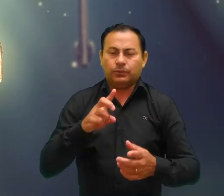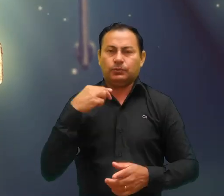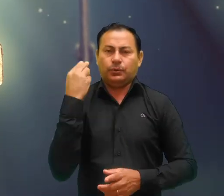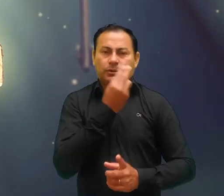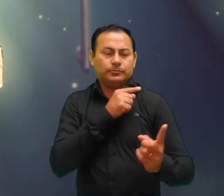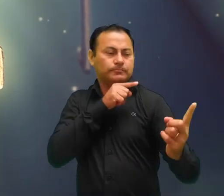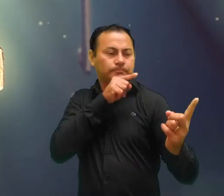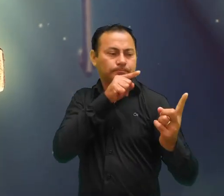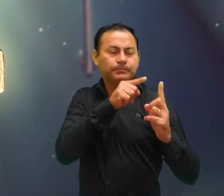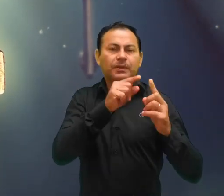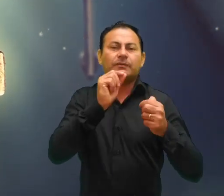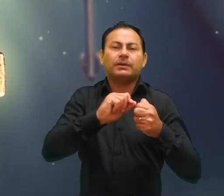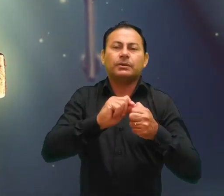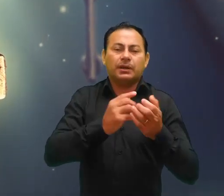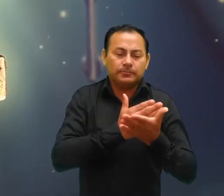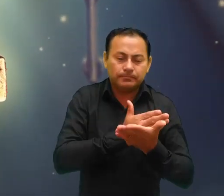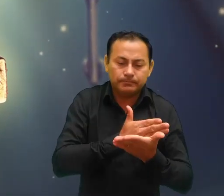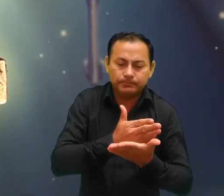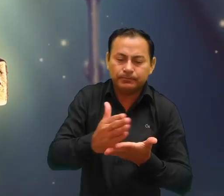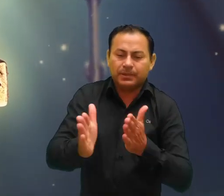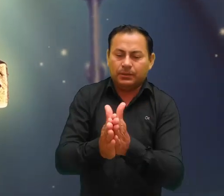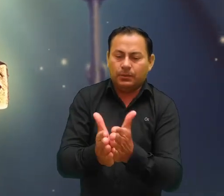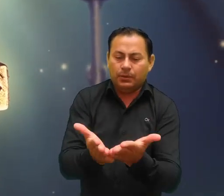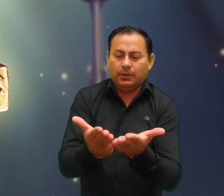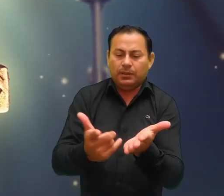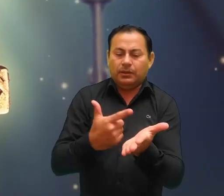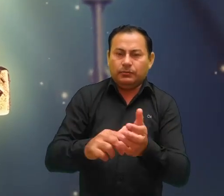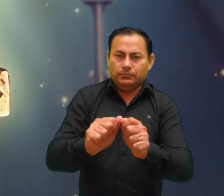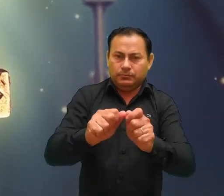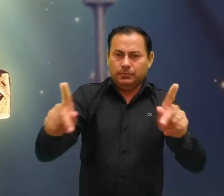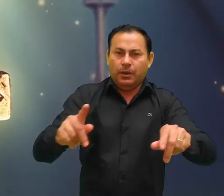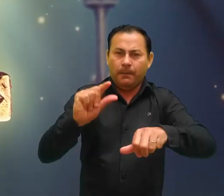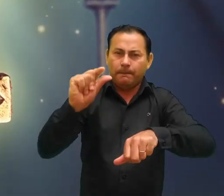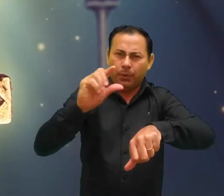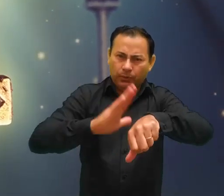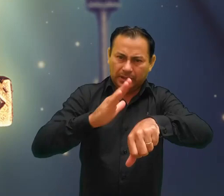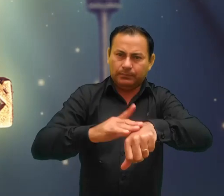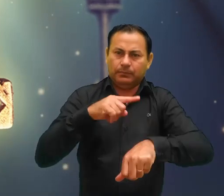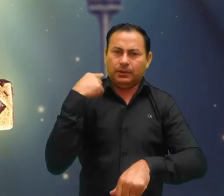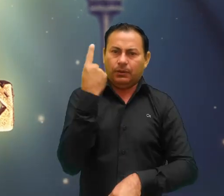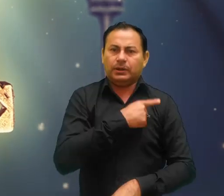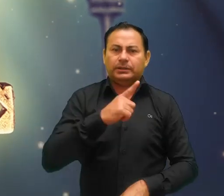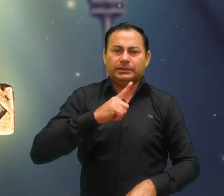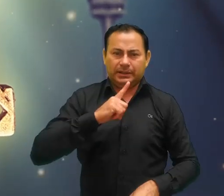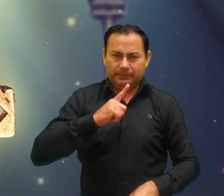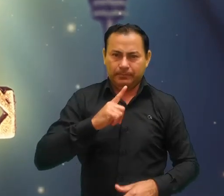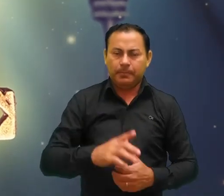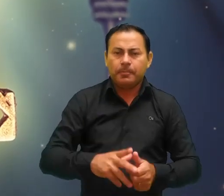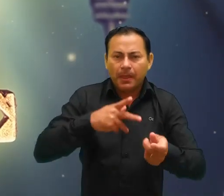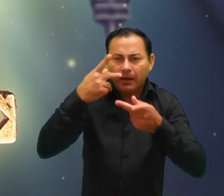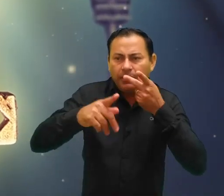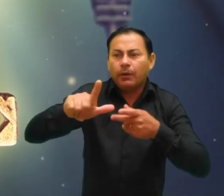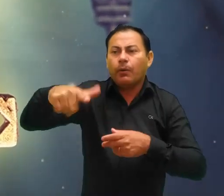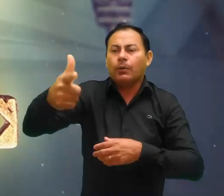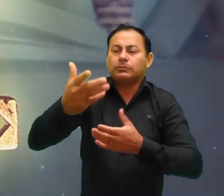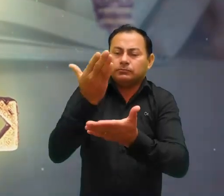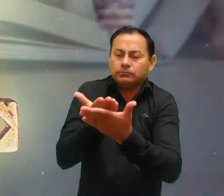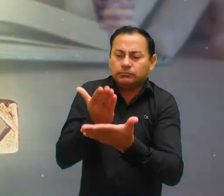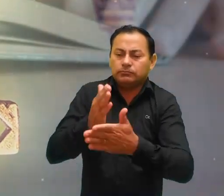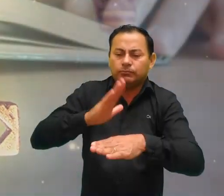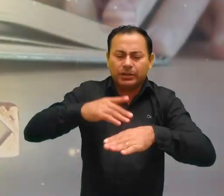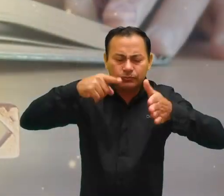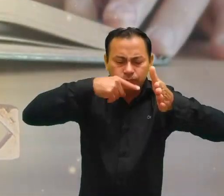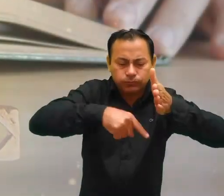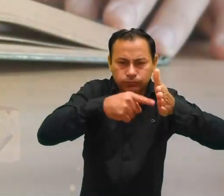nosso objetivo é fazer apenas uma introdução ao livro de Apocalipse no curto espaço de tempo que temos. Futuramente faremos outro tipo de